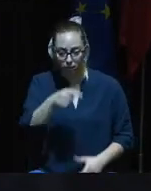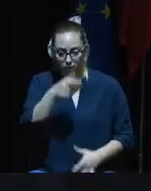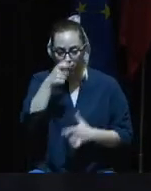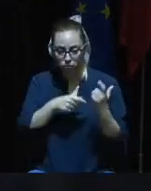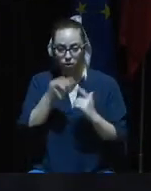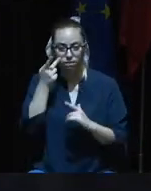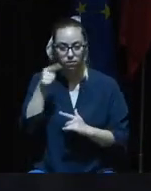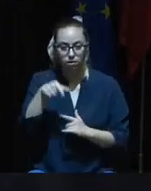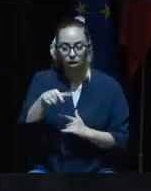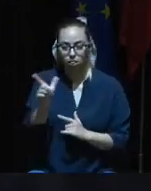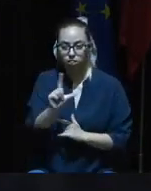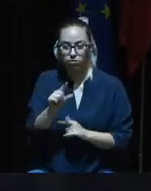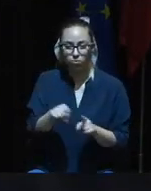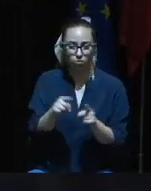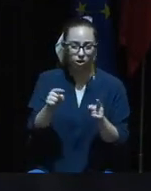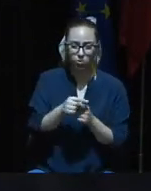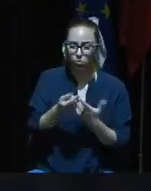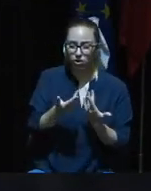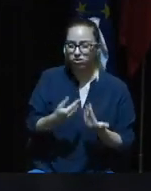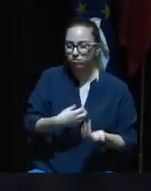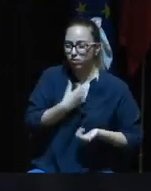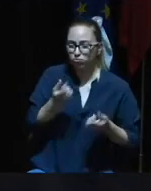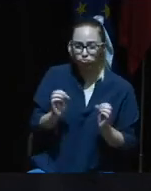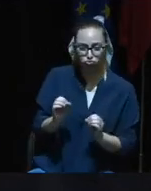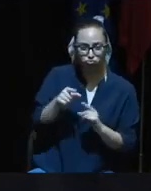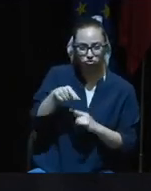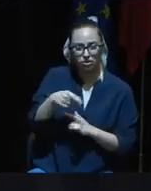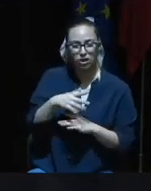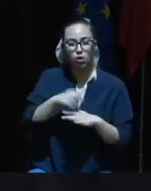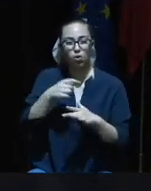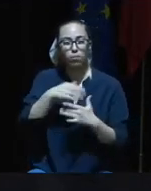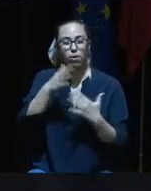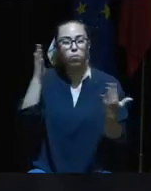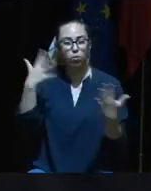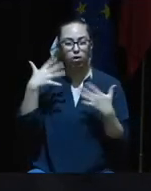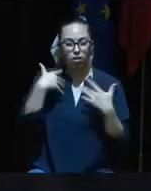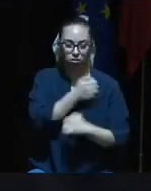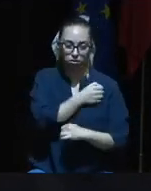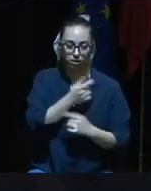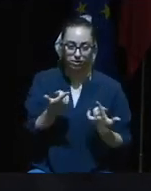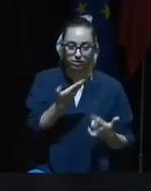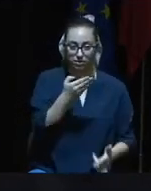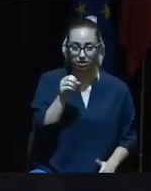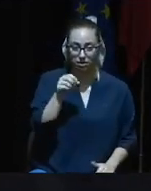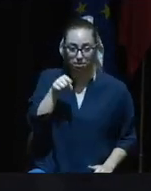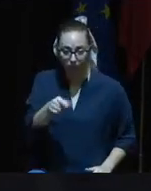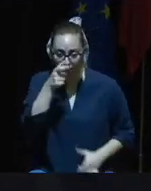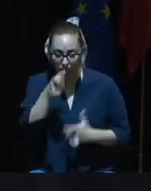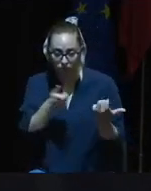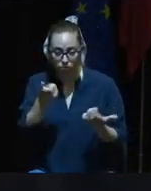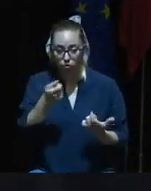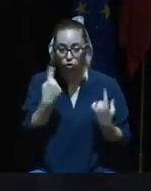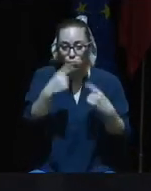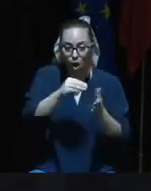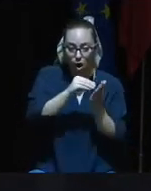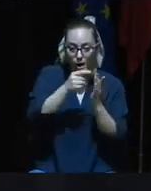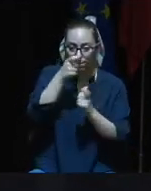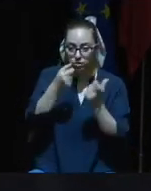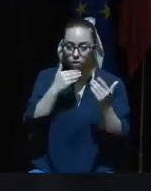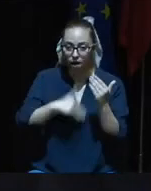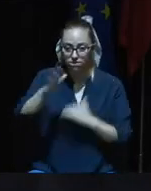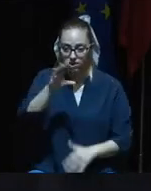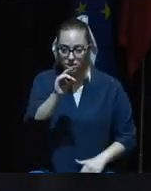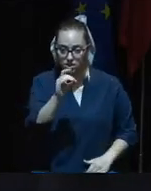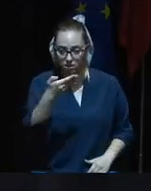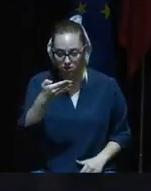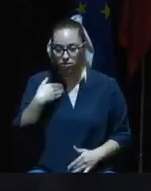muito vulneráveis outros conforto térmico nas suas habitações no verão 130 mil pessoas e aqui só estão contabilizadas as pessoas com mais de 65 anos